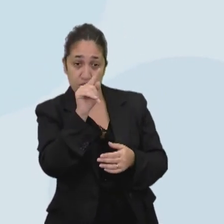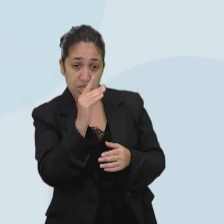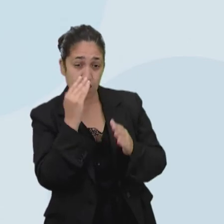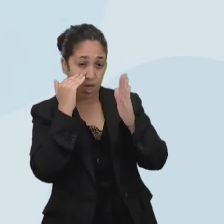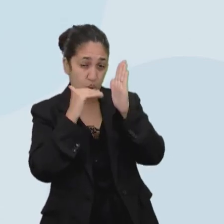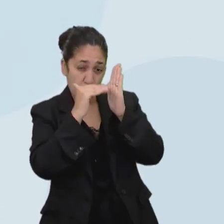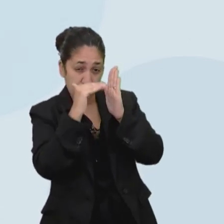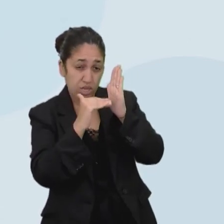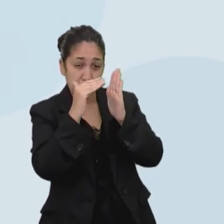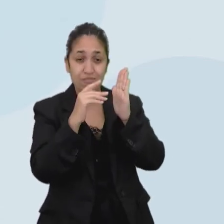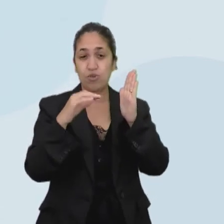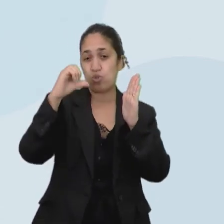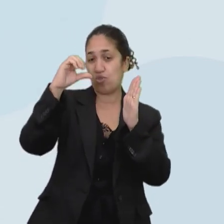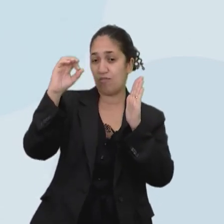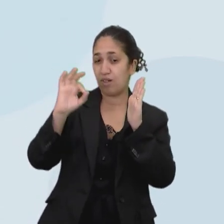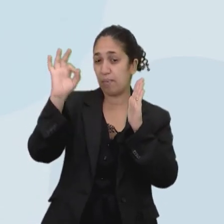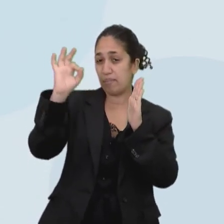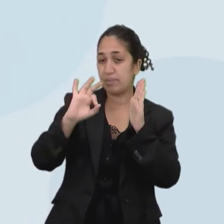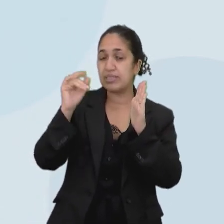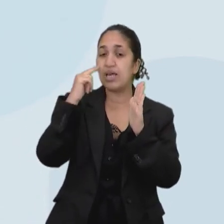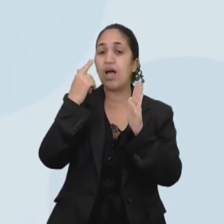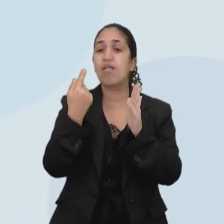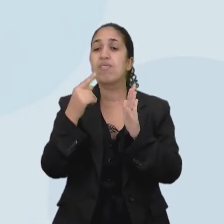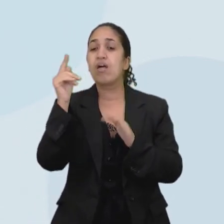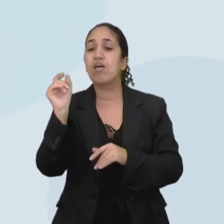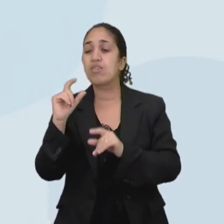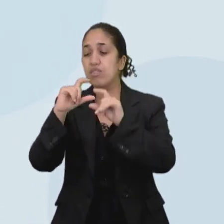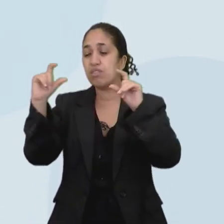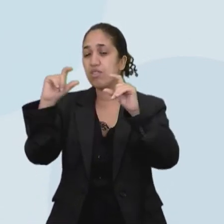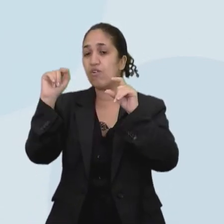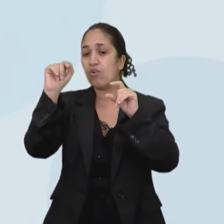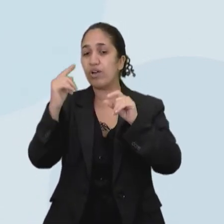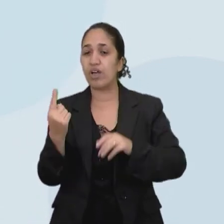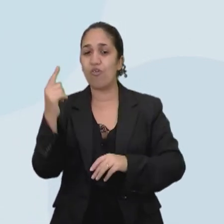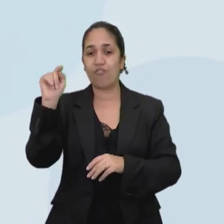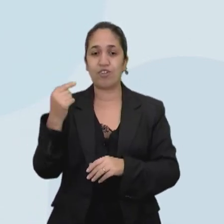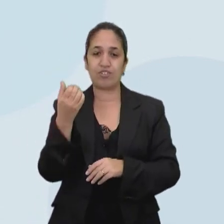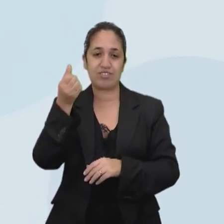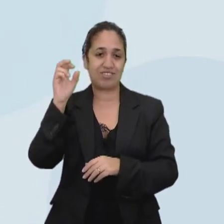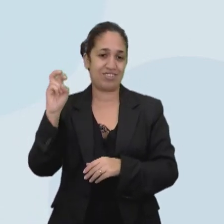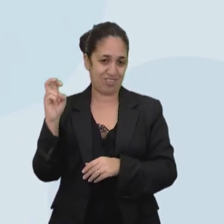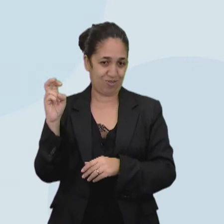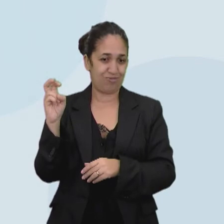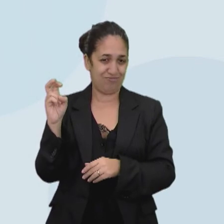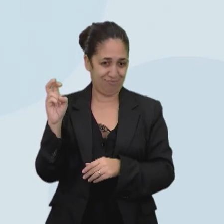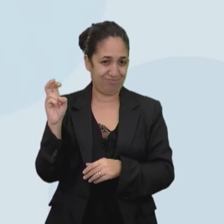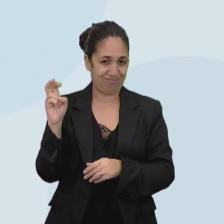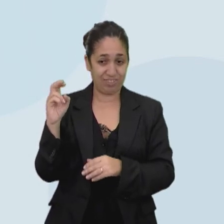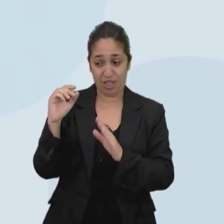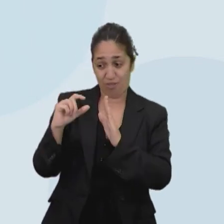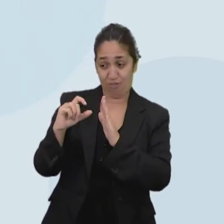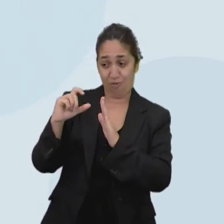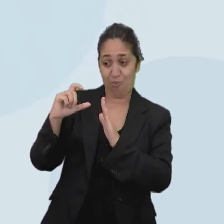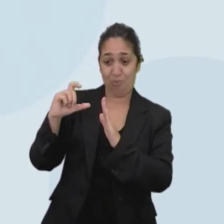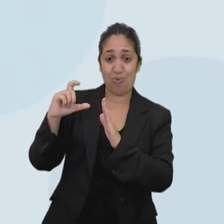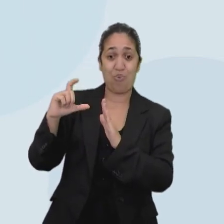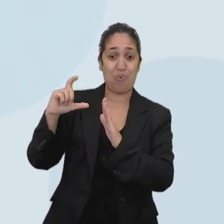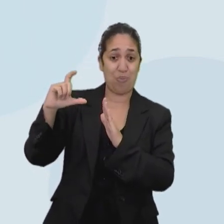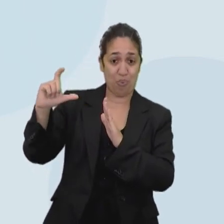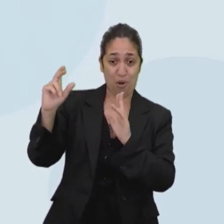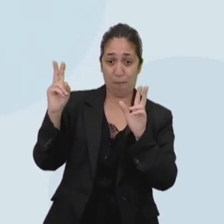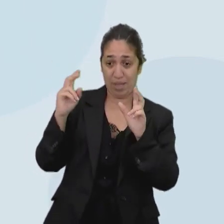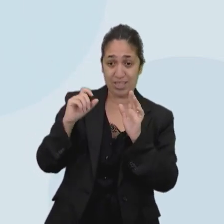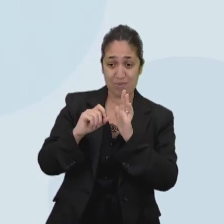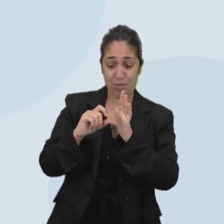90%, o valor padronizado que você vai usar na fórmula é 1,65. Está aumentando, né? Perceba, à medida